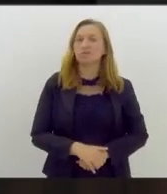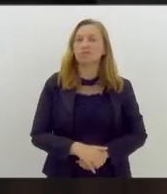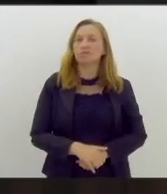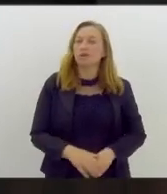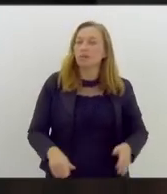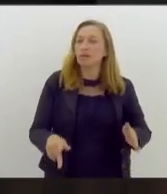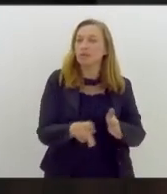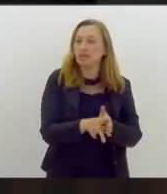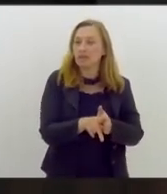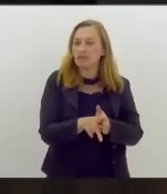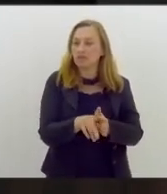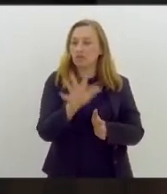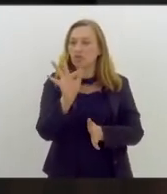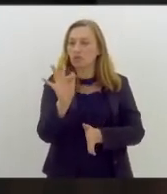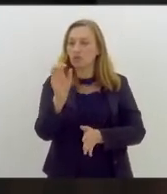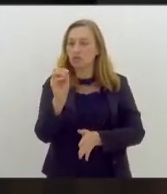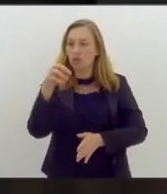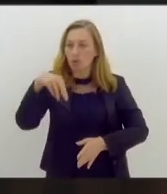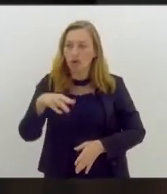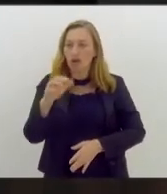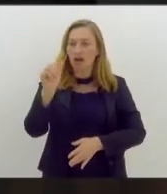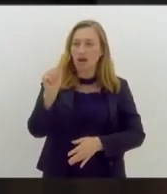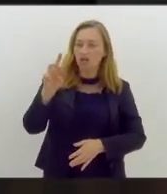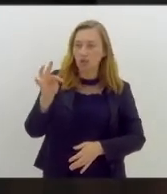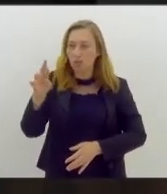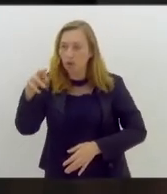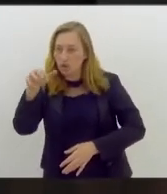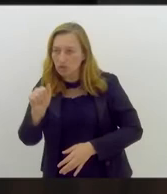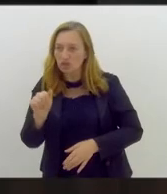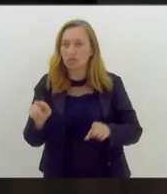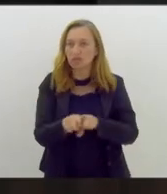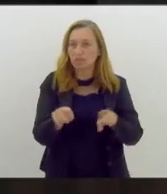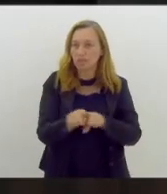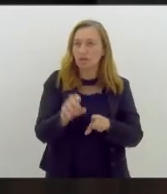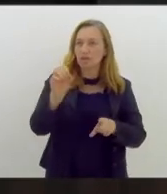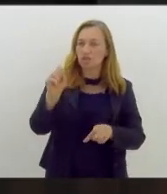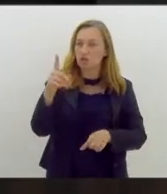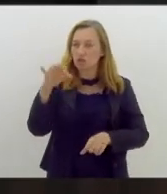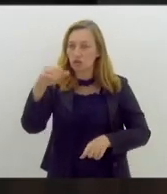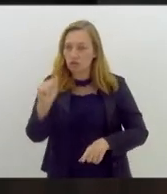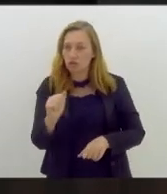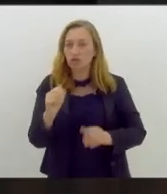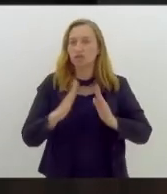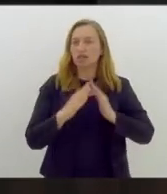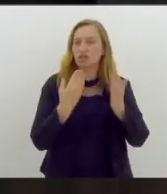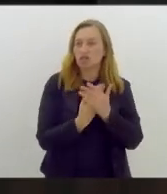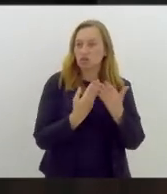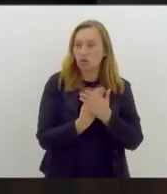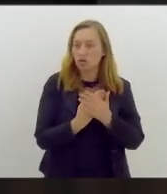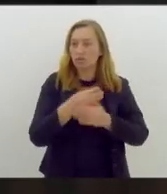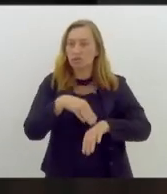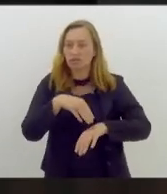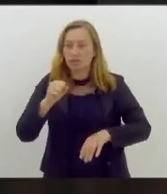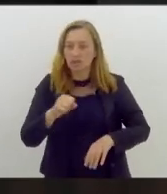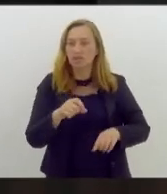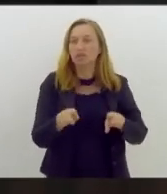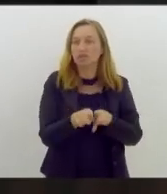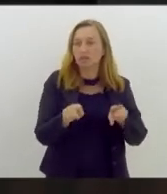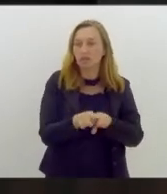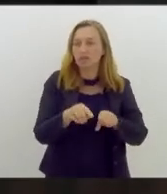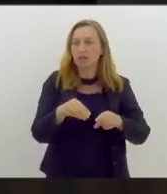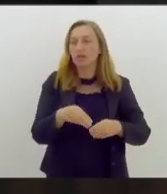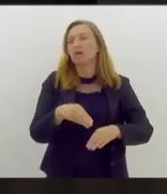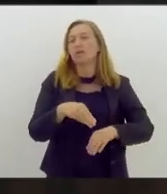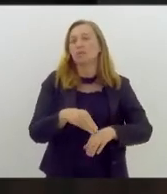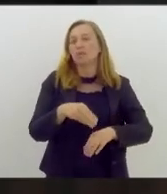membro do Fórum Permanente de Antropologia e Sociologia da Escola de Magistratura e mestre em Criminal